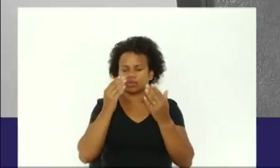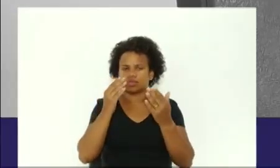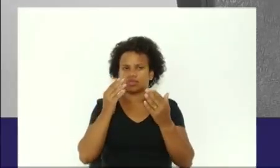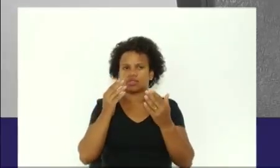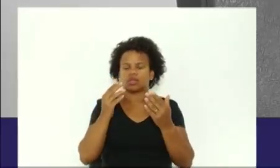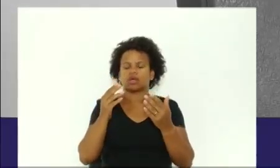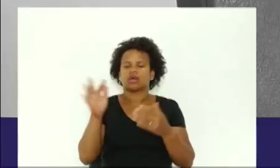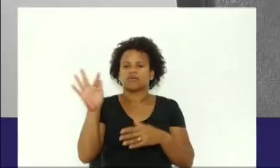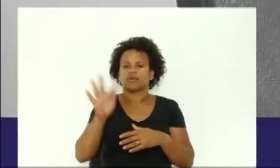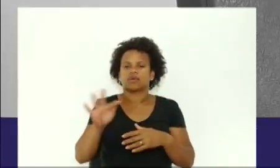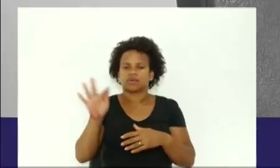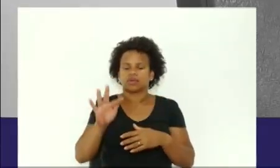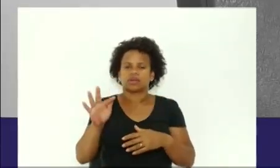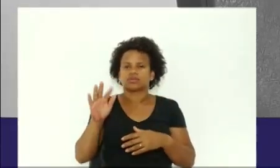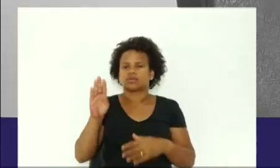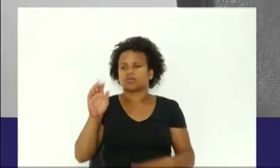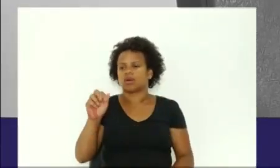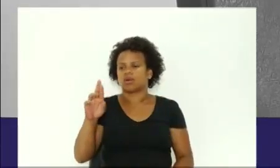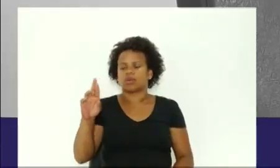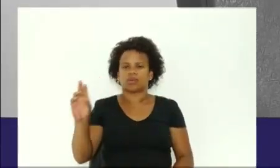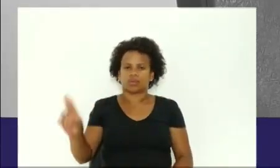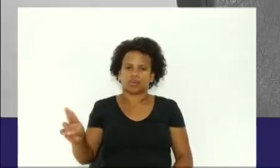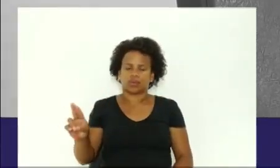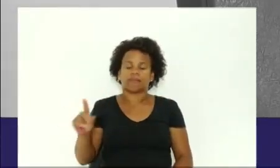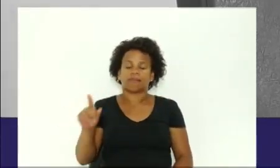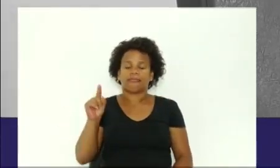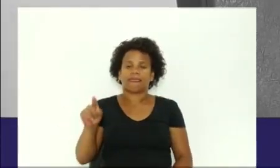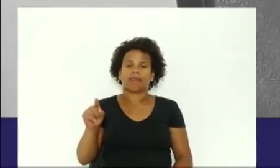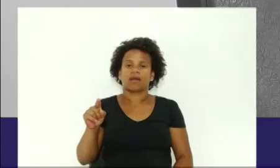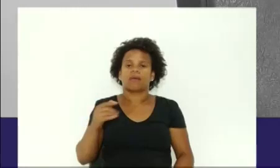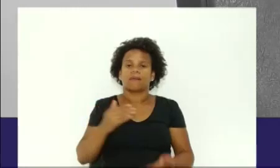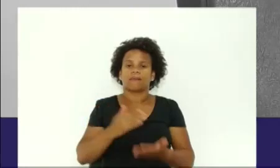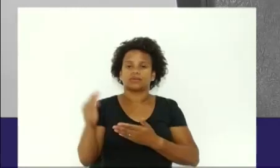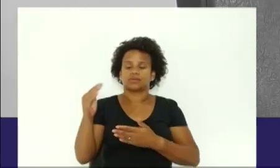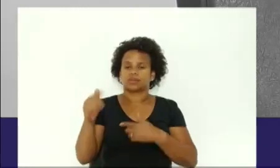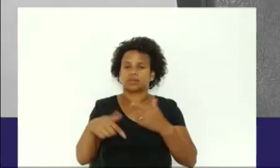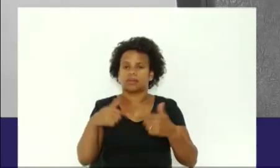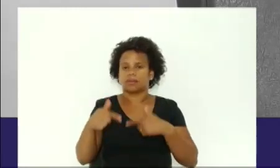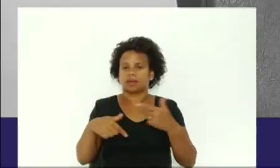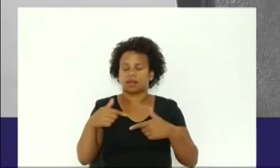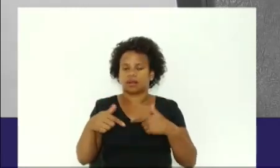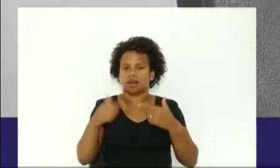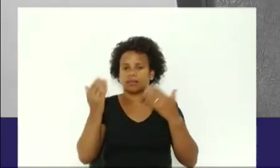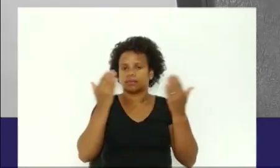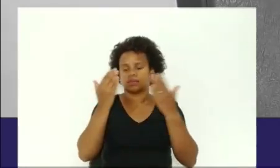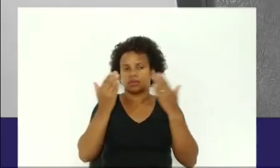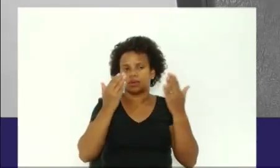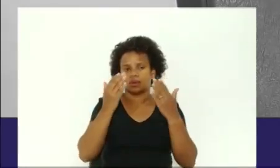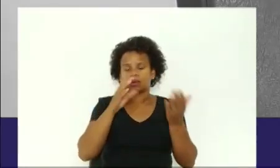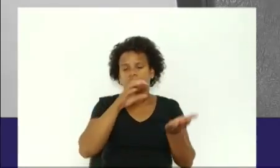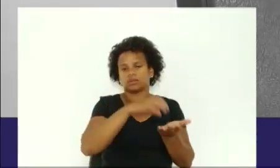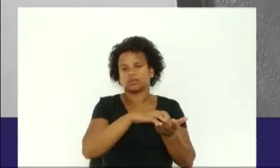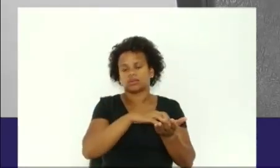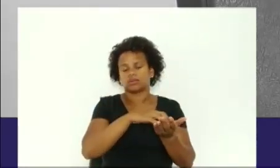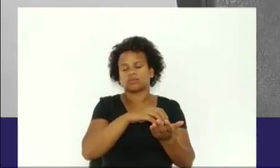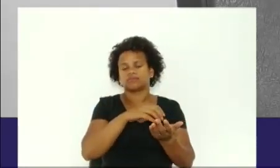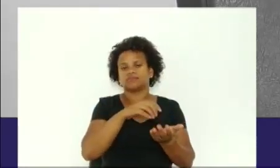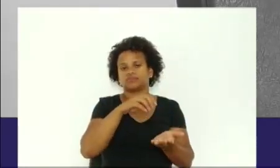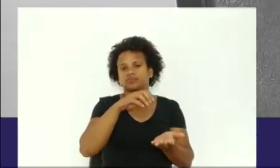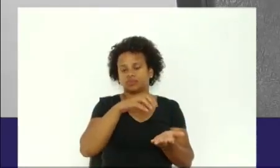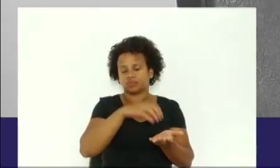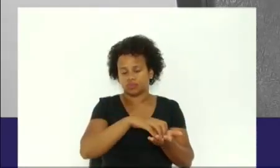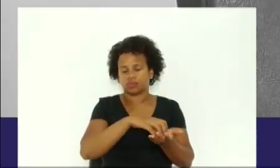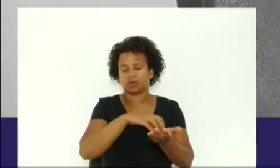Coração, em Bauru, iniciou sua jornada profissional como psicóloga na equipe do Núcleo de Apoio à Saúde da Família, o